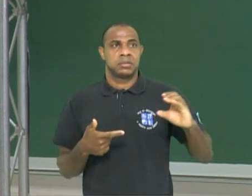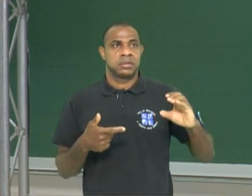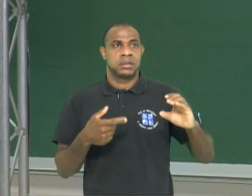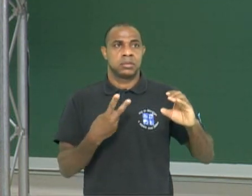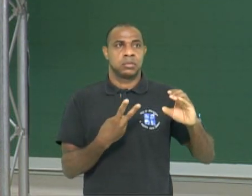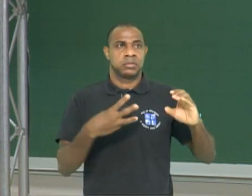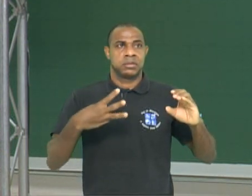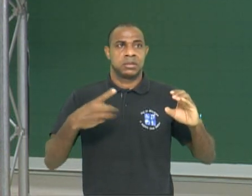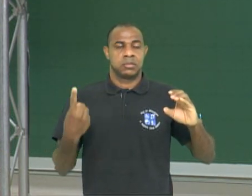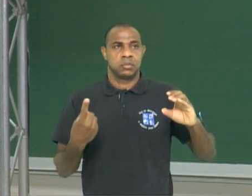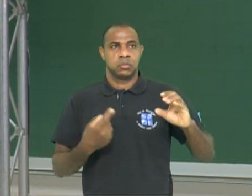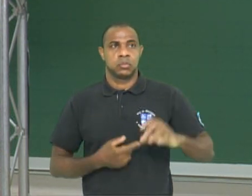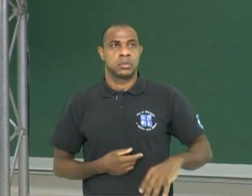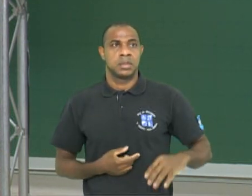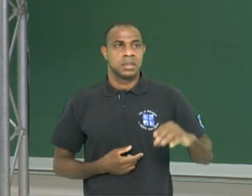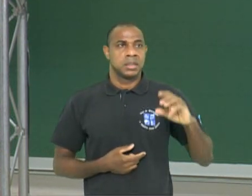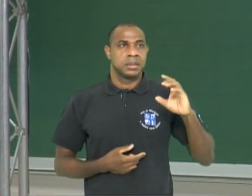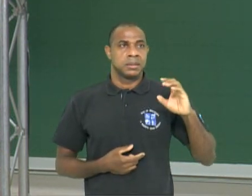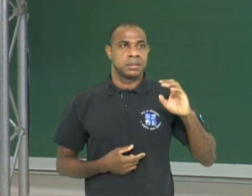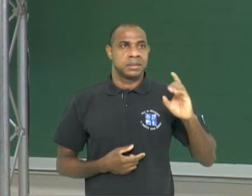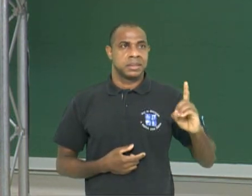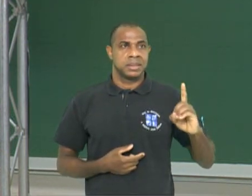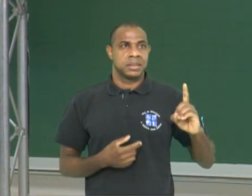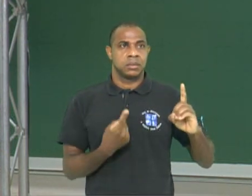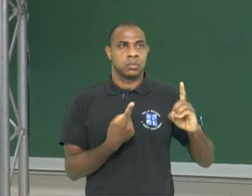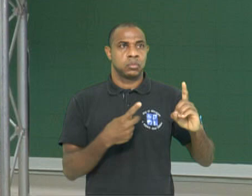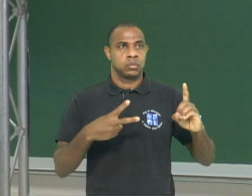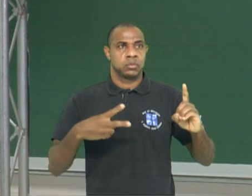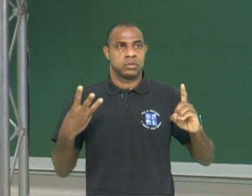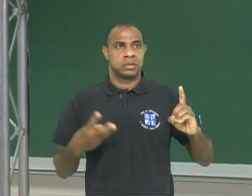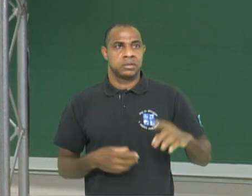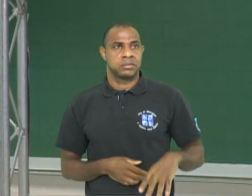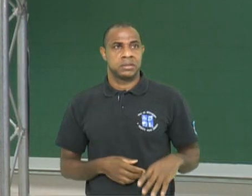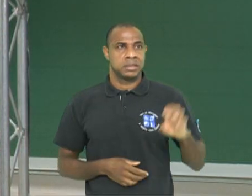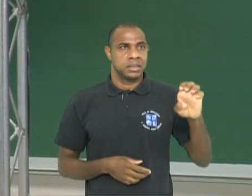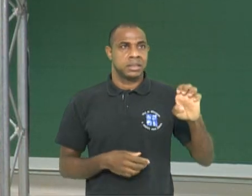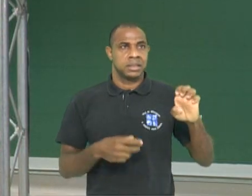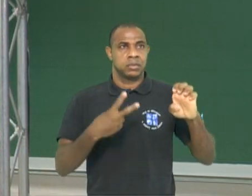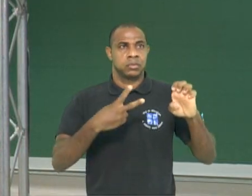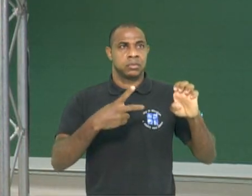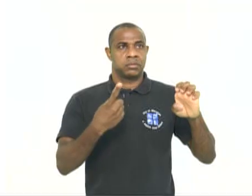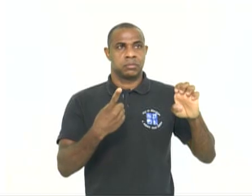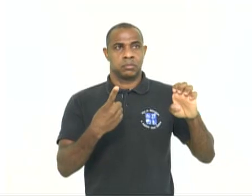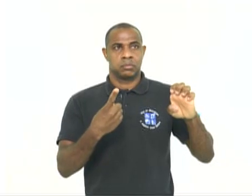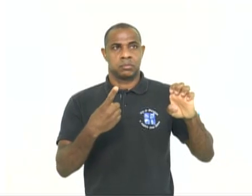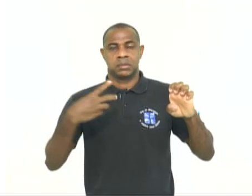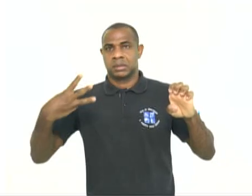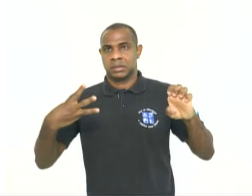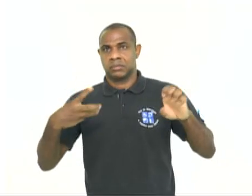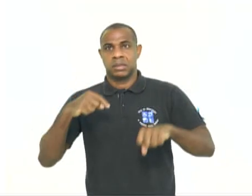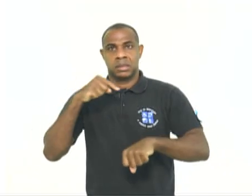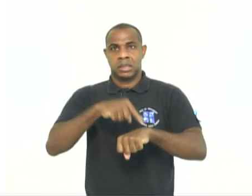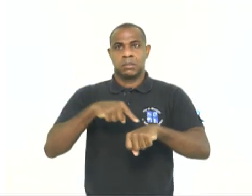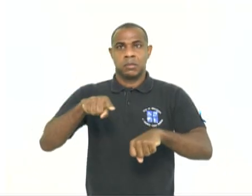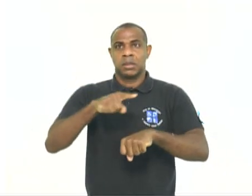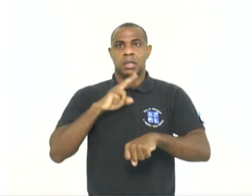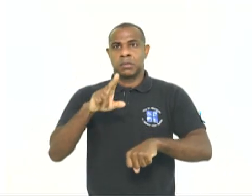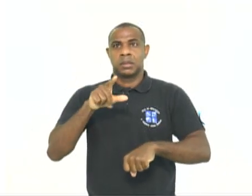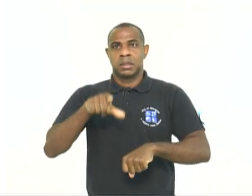1, letra D, 1, 2 e 3 e letra E, 2, 1 e 3. Mais um tempinho para vocês.